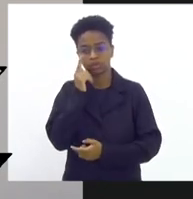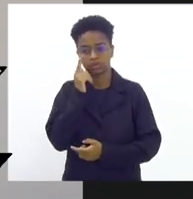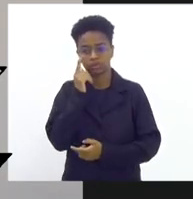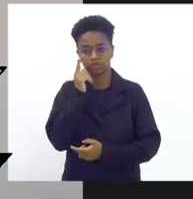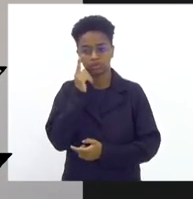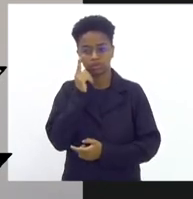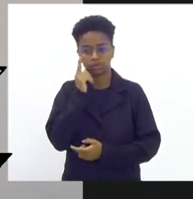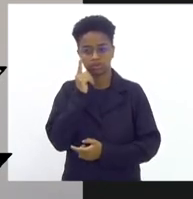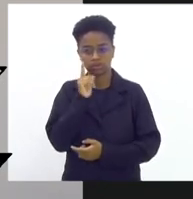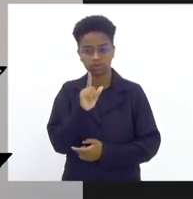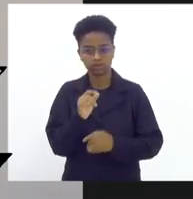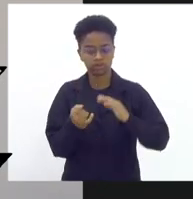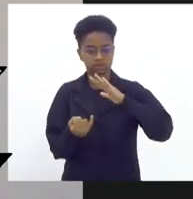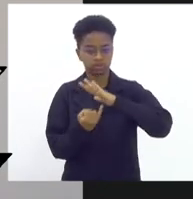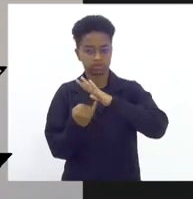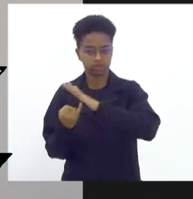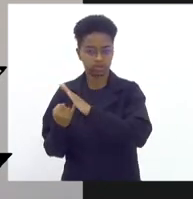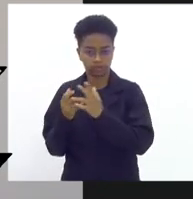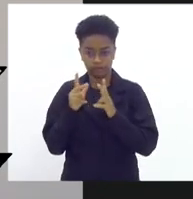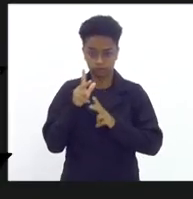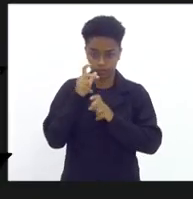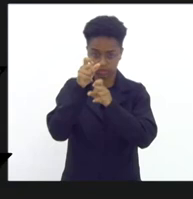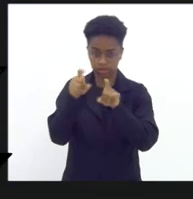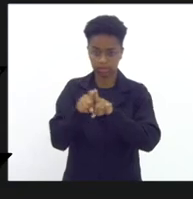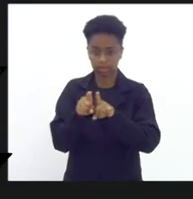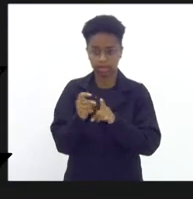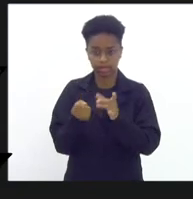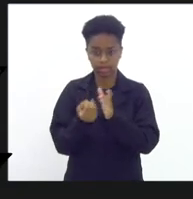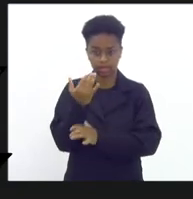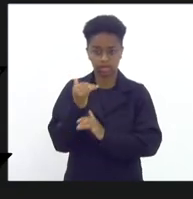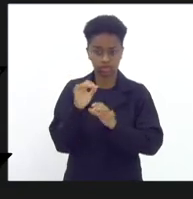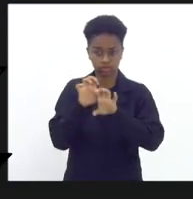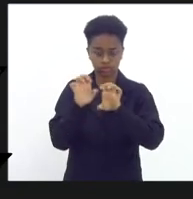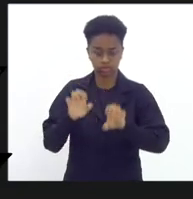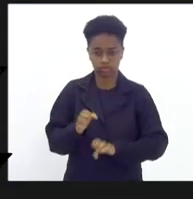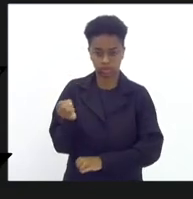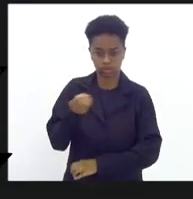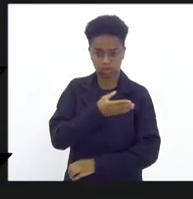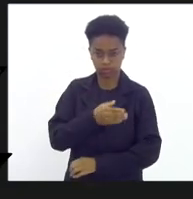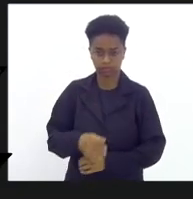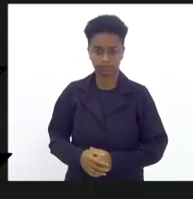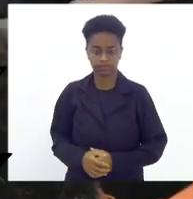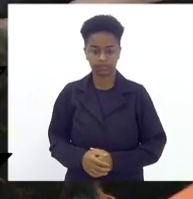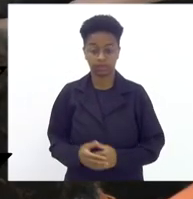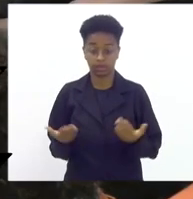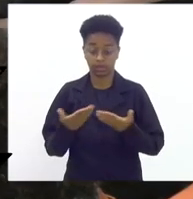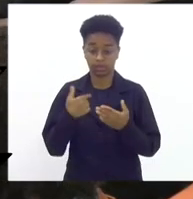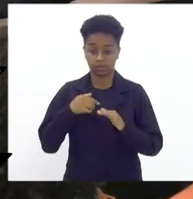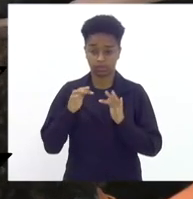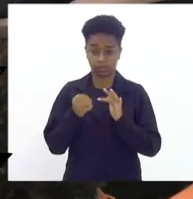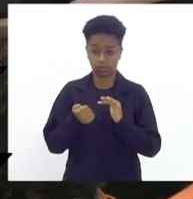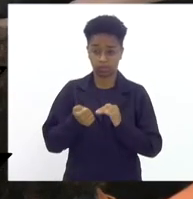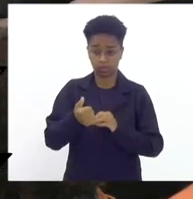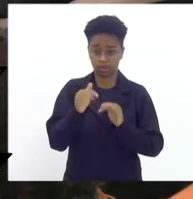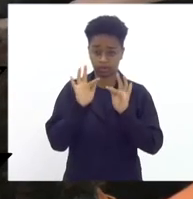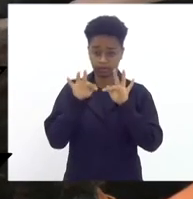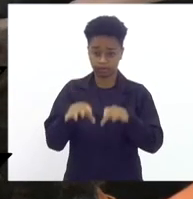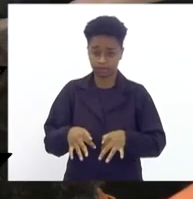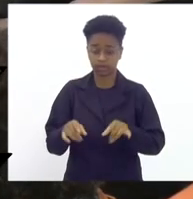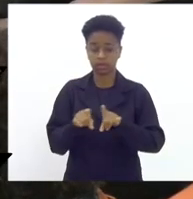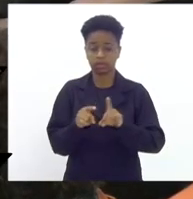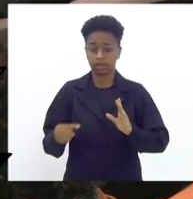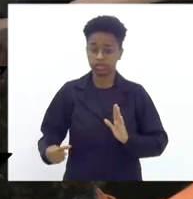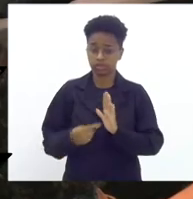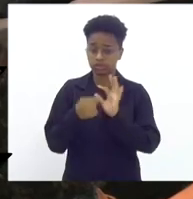as comissões né e criar uma nova estrutura no combate na ponta mas só para finalizar assim canal de denúncia